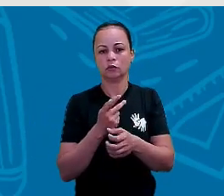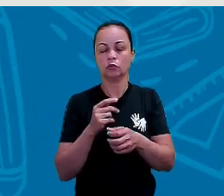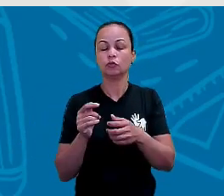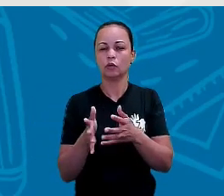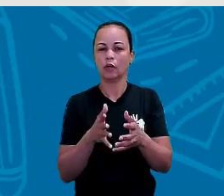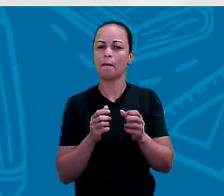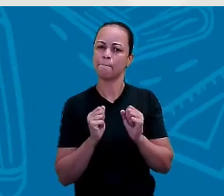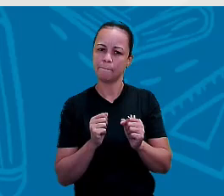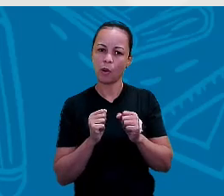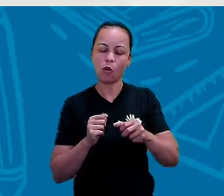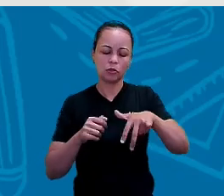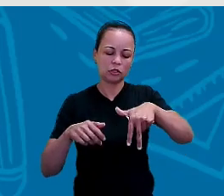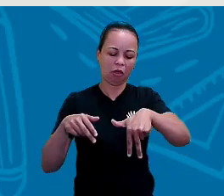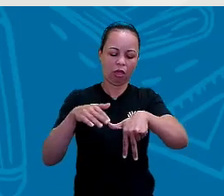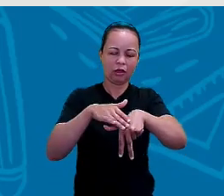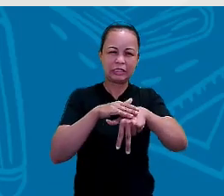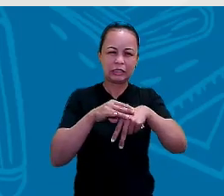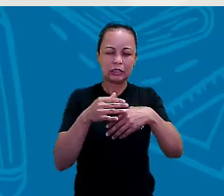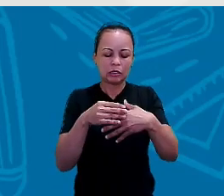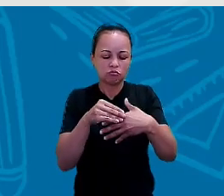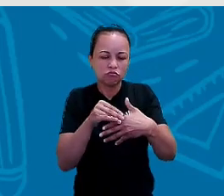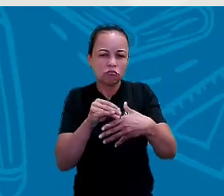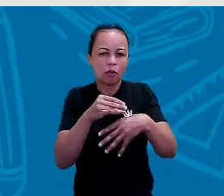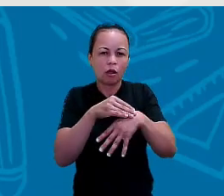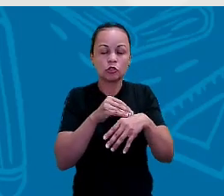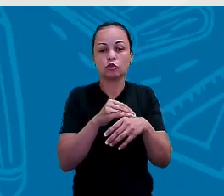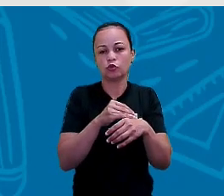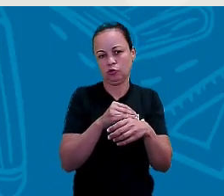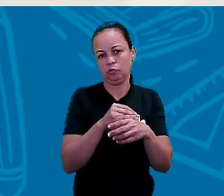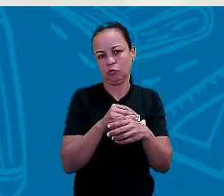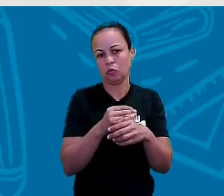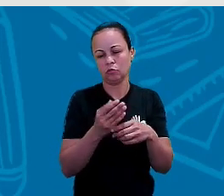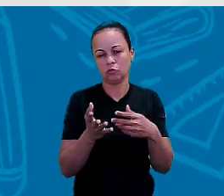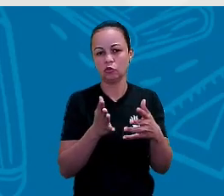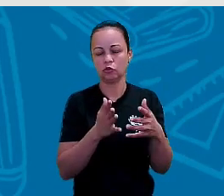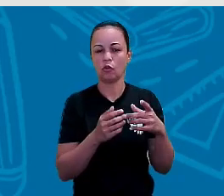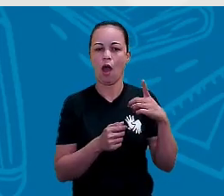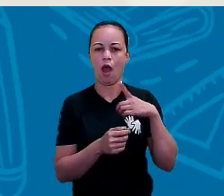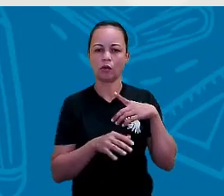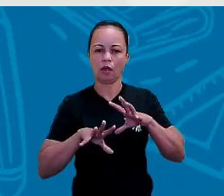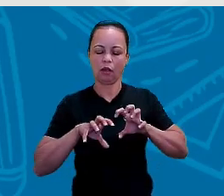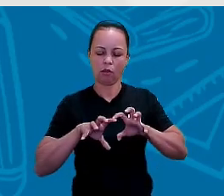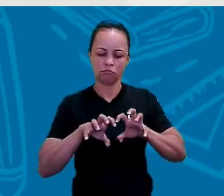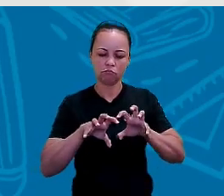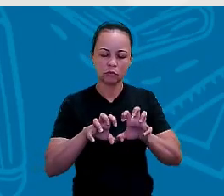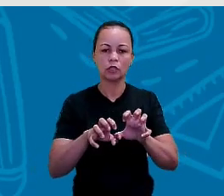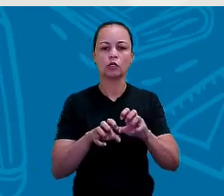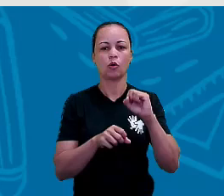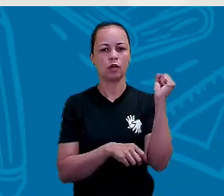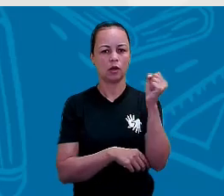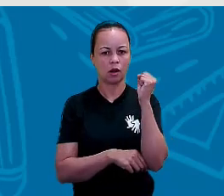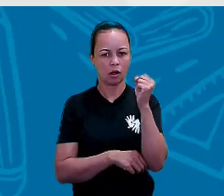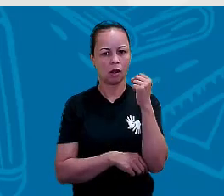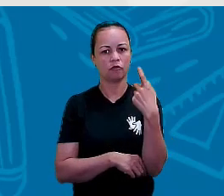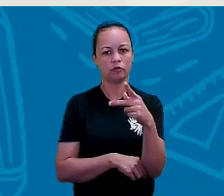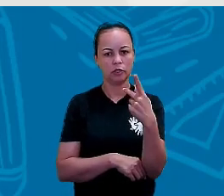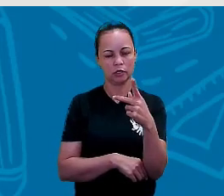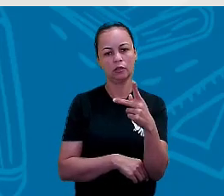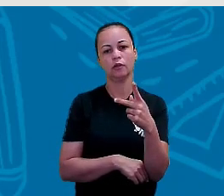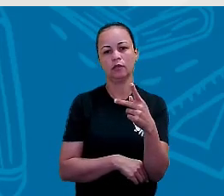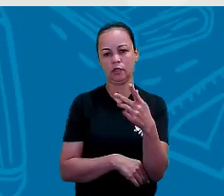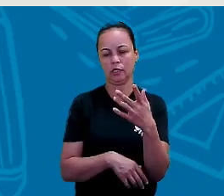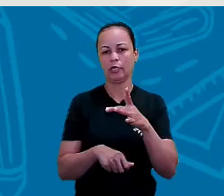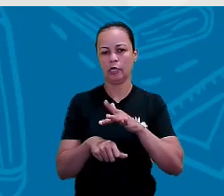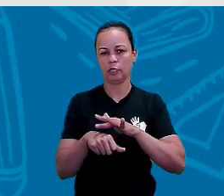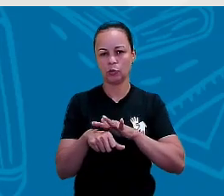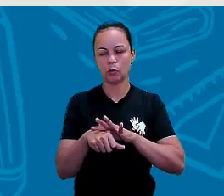né, ficando mais suscetível, né, mais exposto a ter uma doença grave como essa, que é o câncer